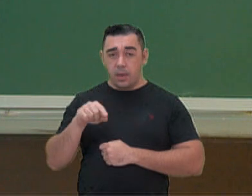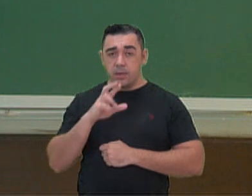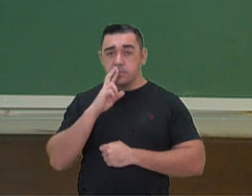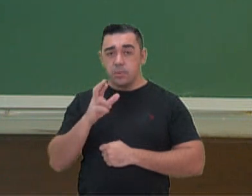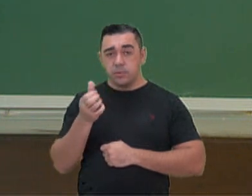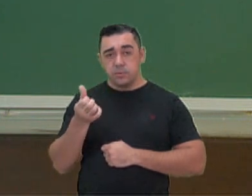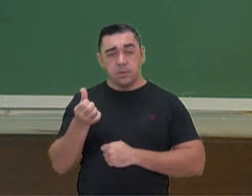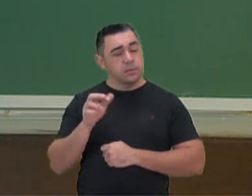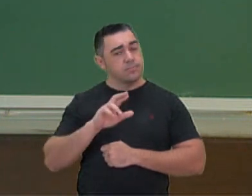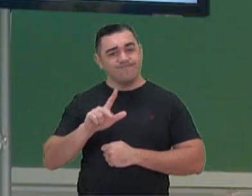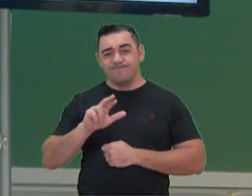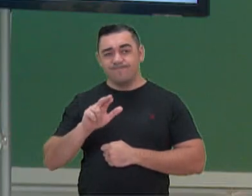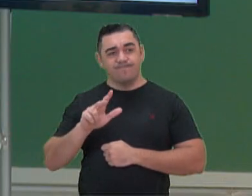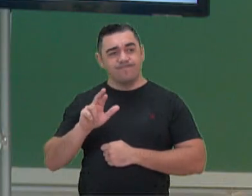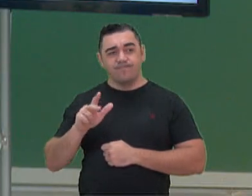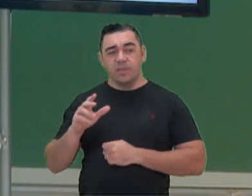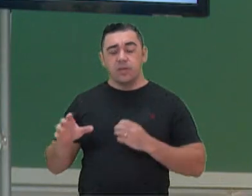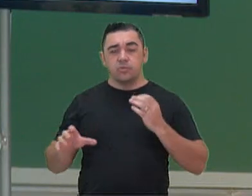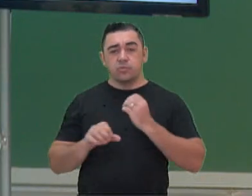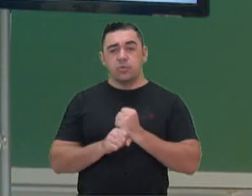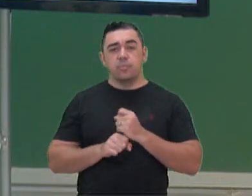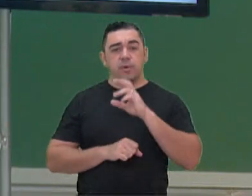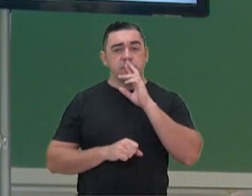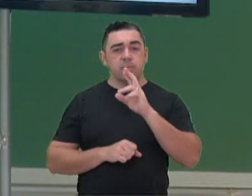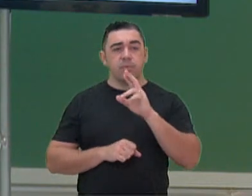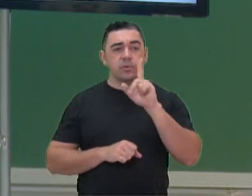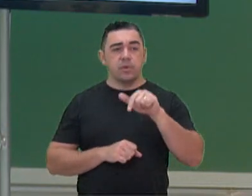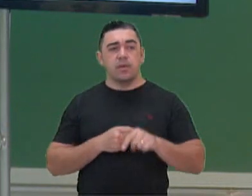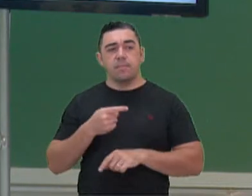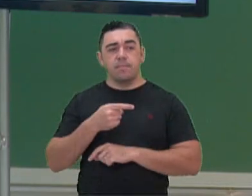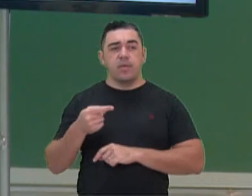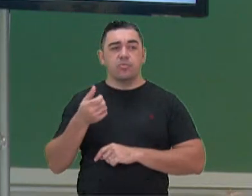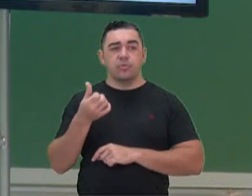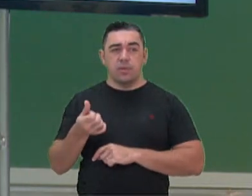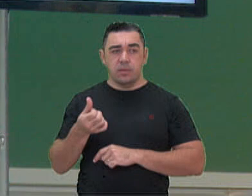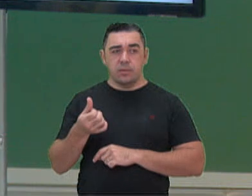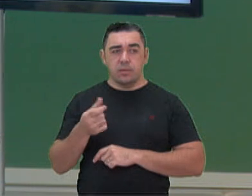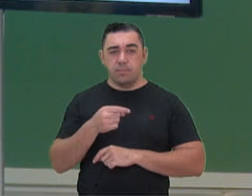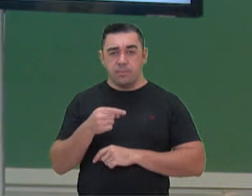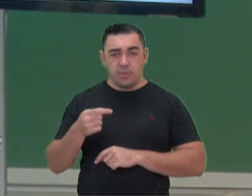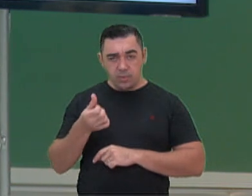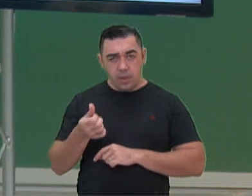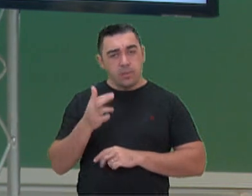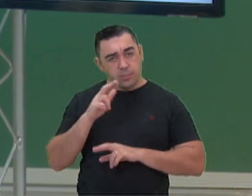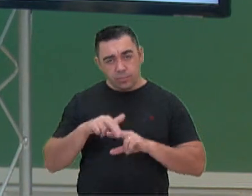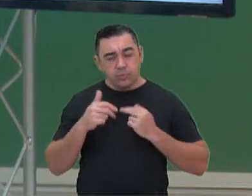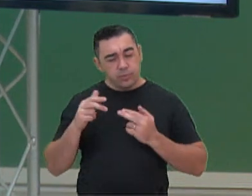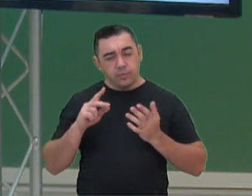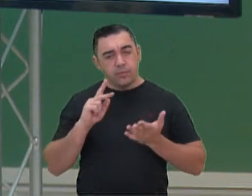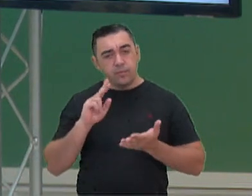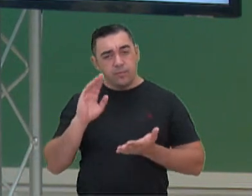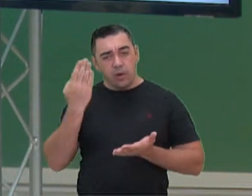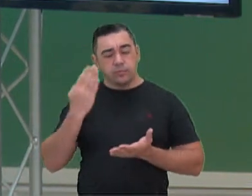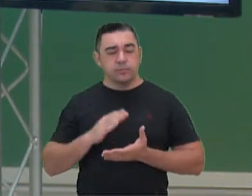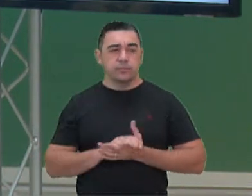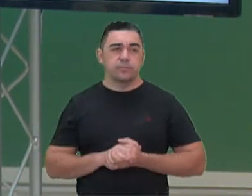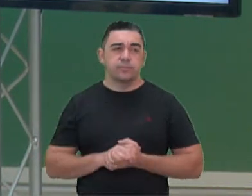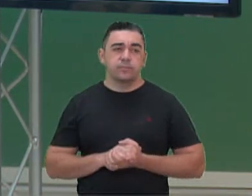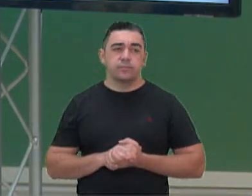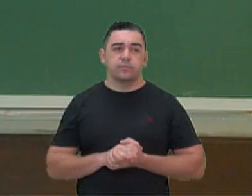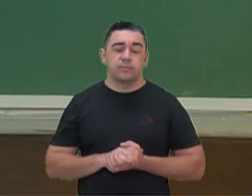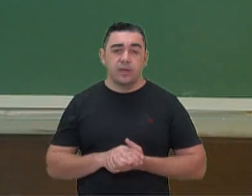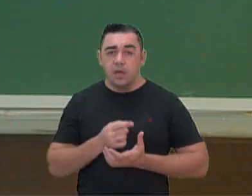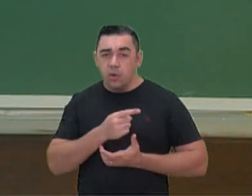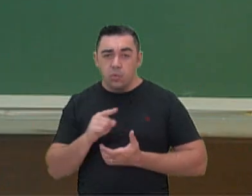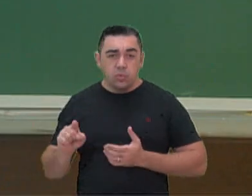6. Não, a soma dos dois resultados dá menos 6. Por isso que a afirmativa é falsa. E